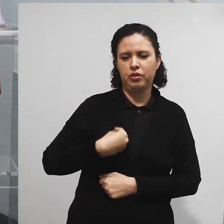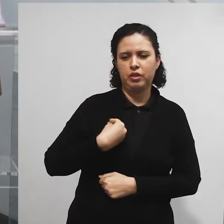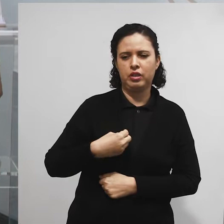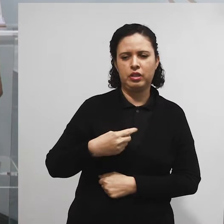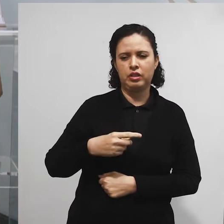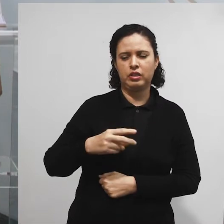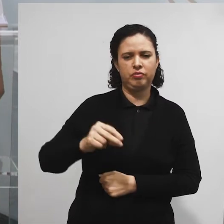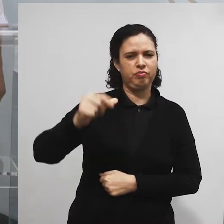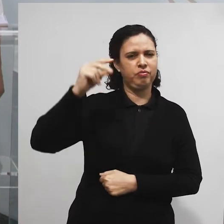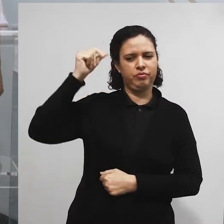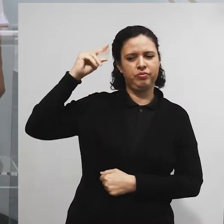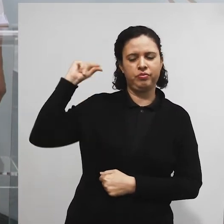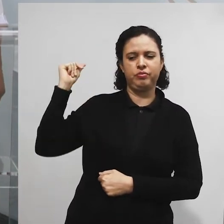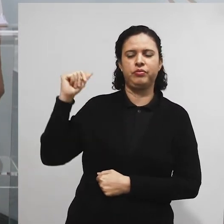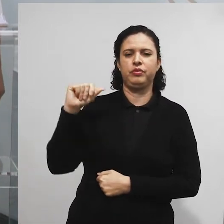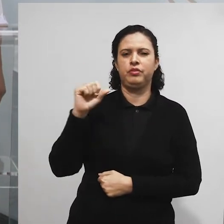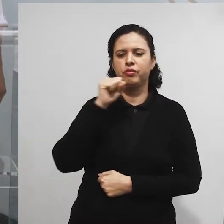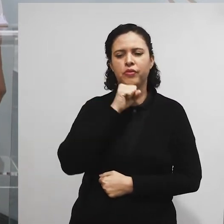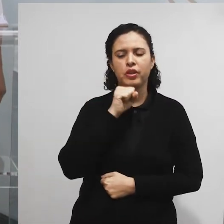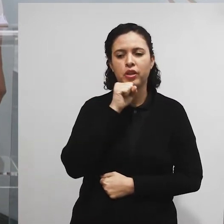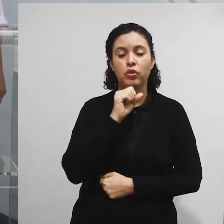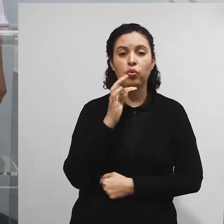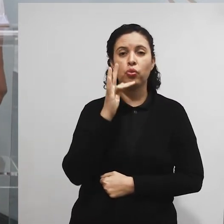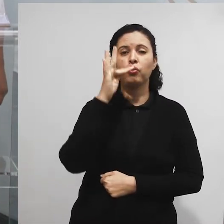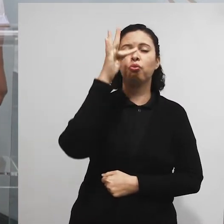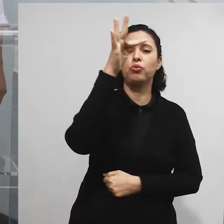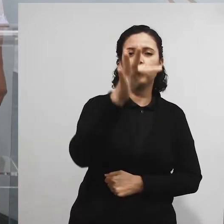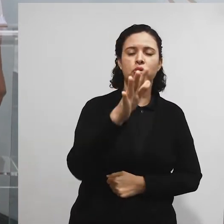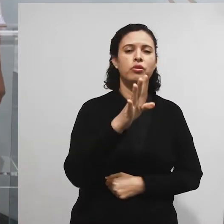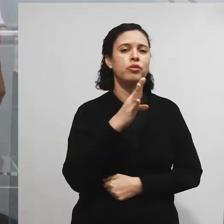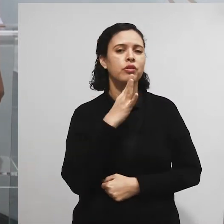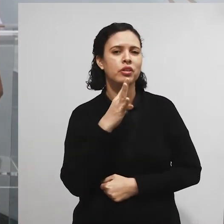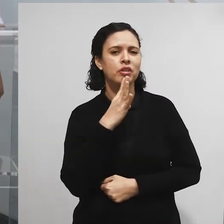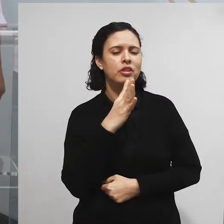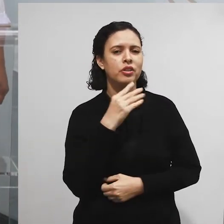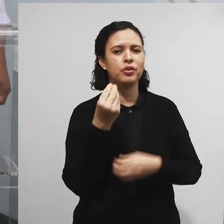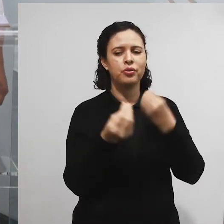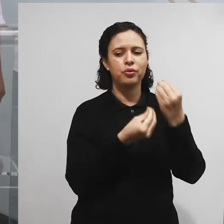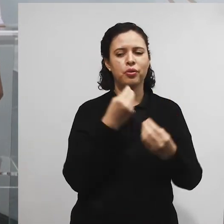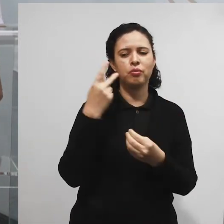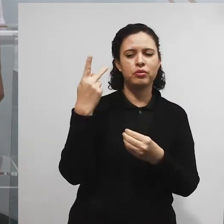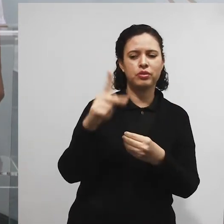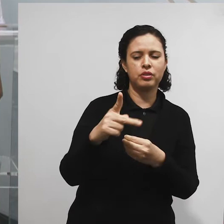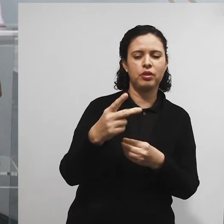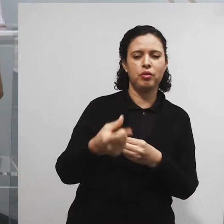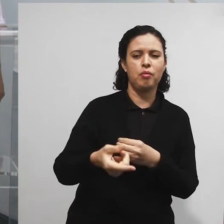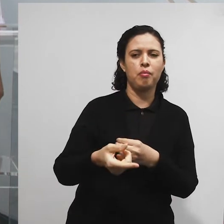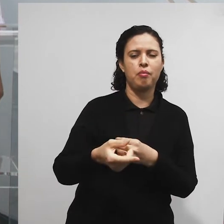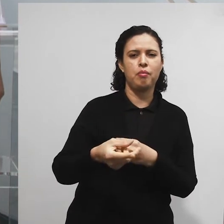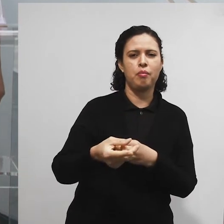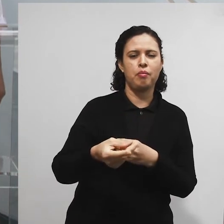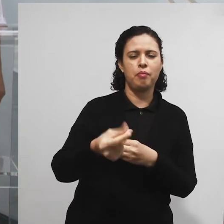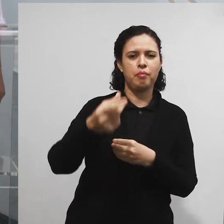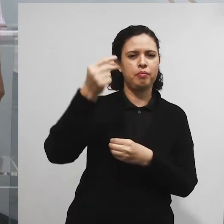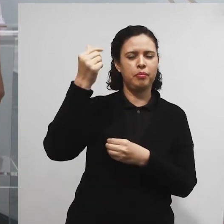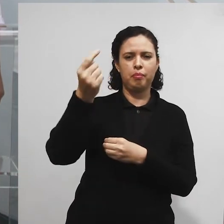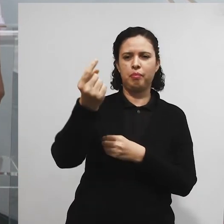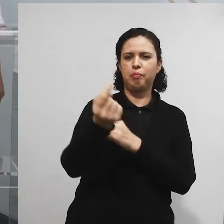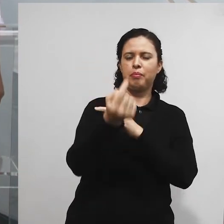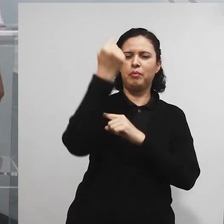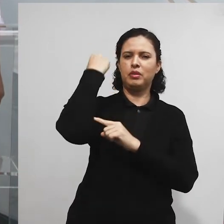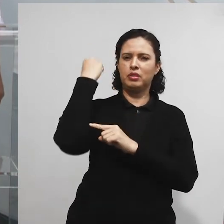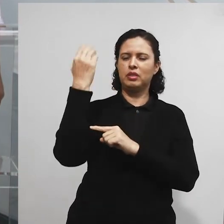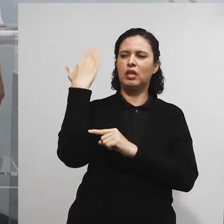né, antigo, para que no futuro nós conheçamos como era o passado humano, que nós